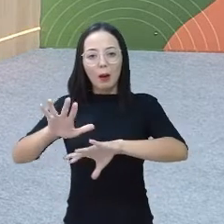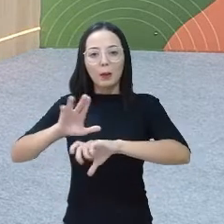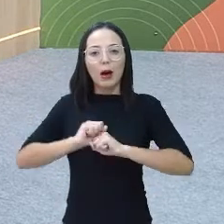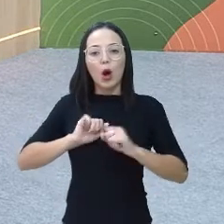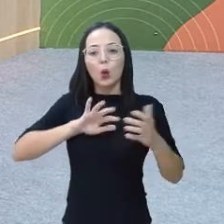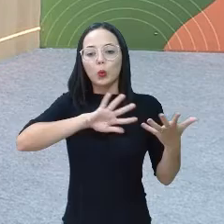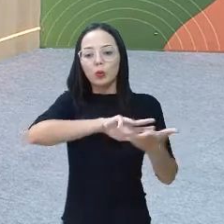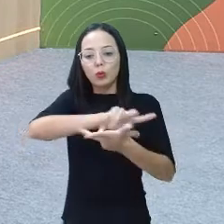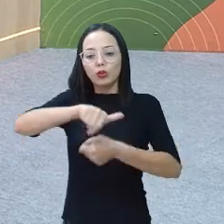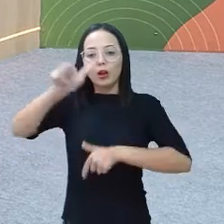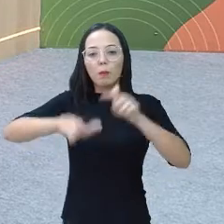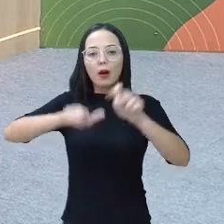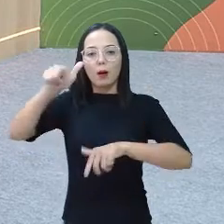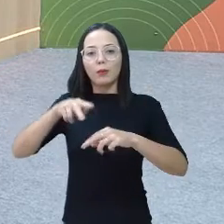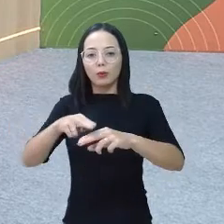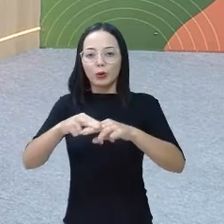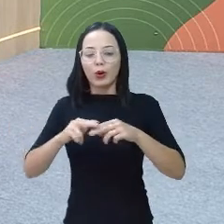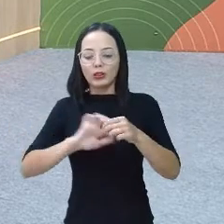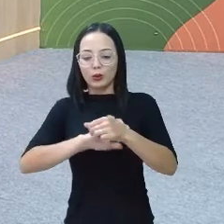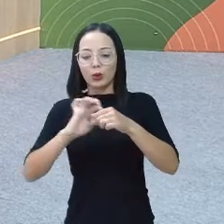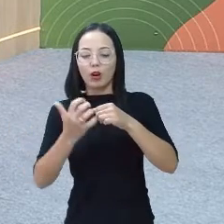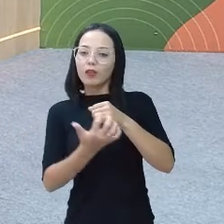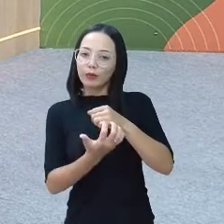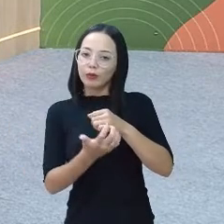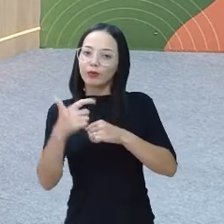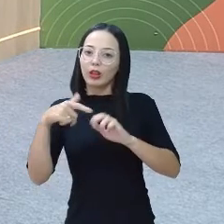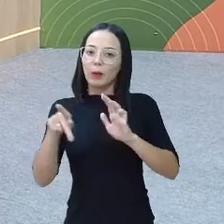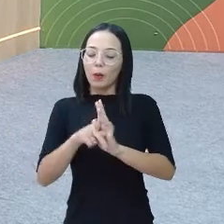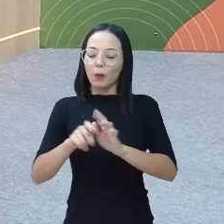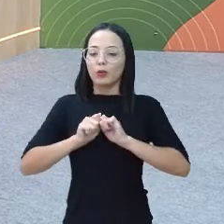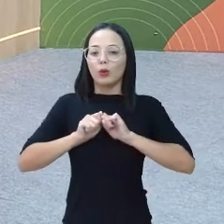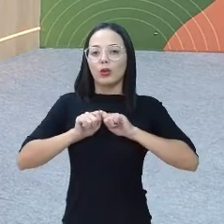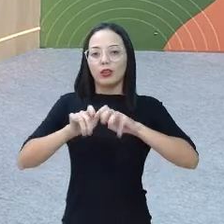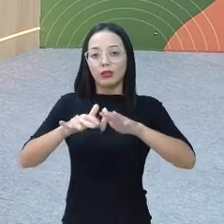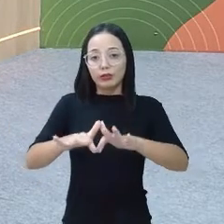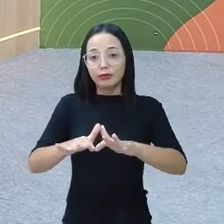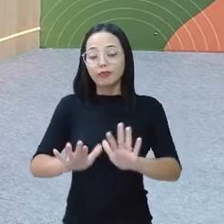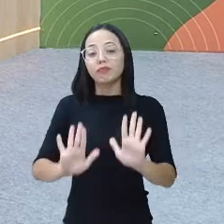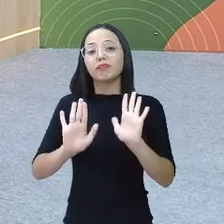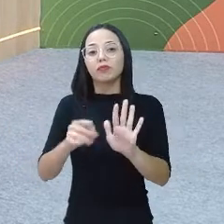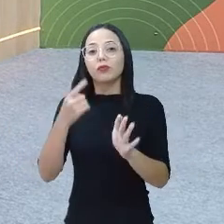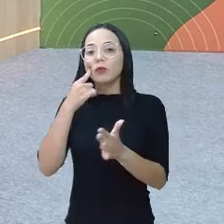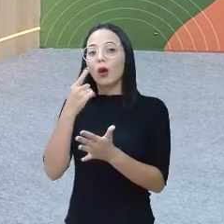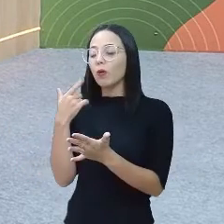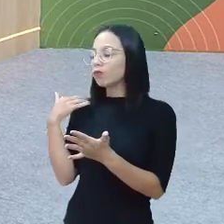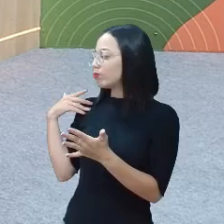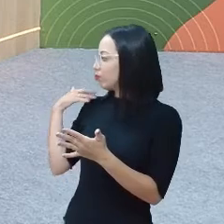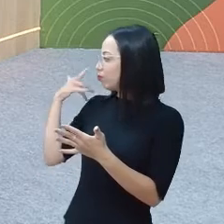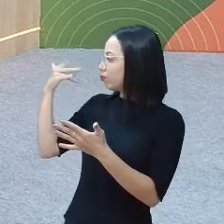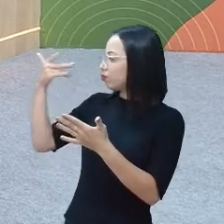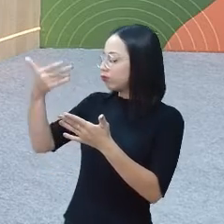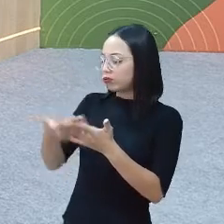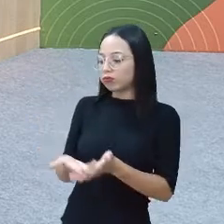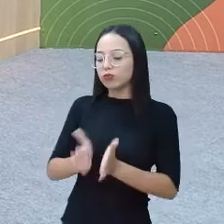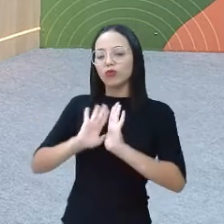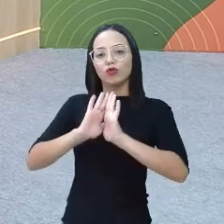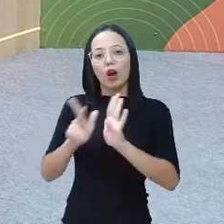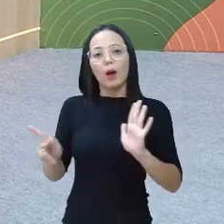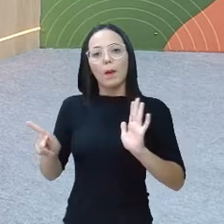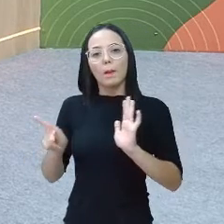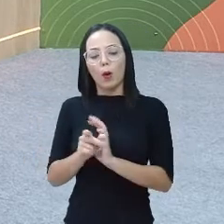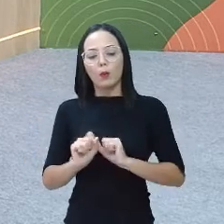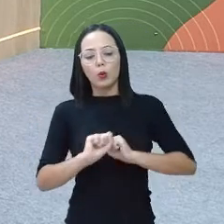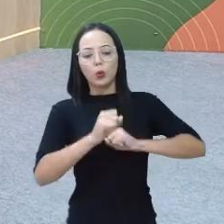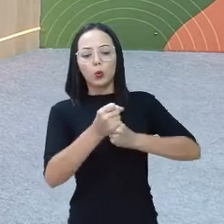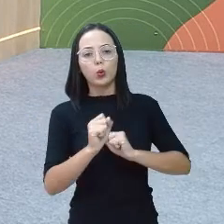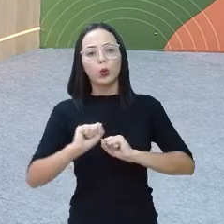né, pelo novo coronavírus, né, como uma pandemia. E de lá para cá, a gente vem combatendo,